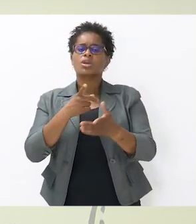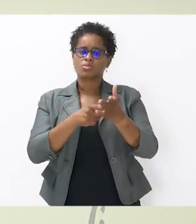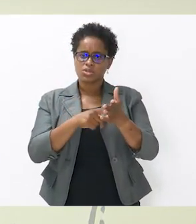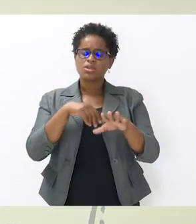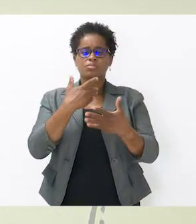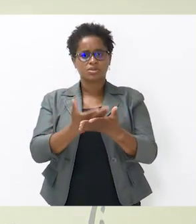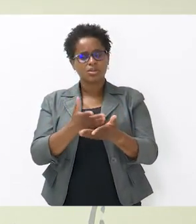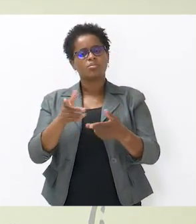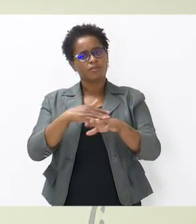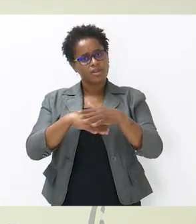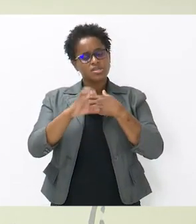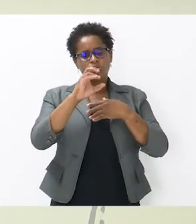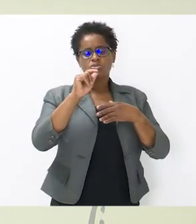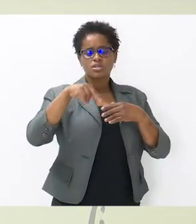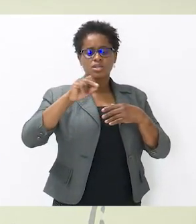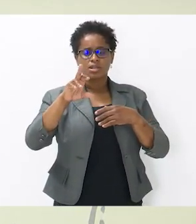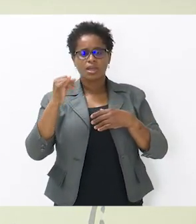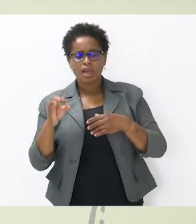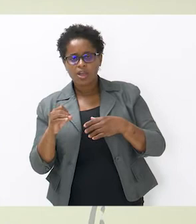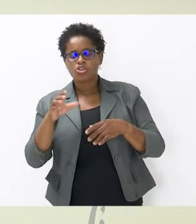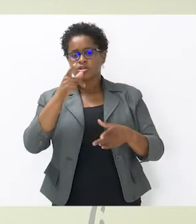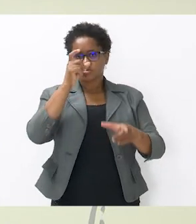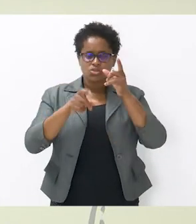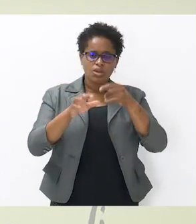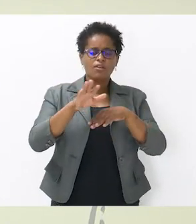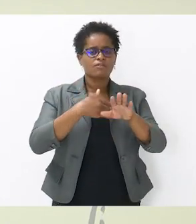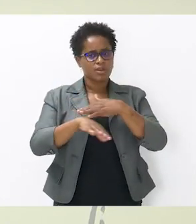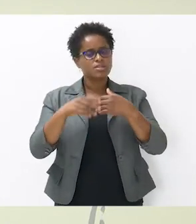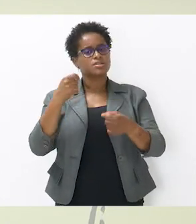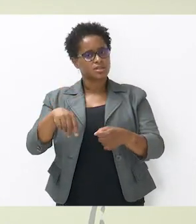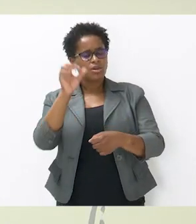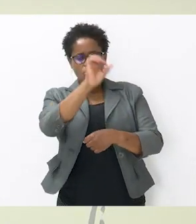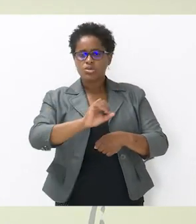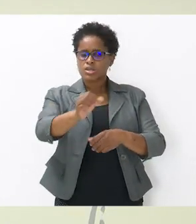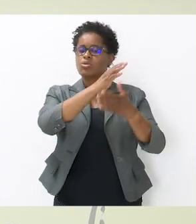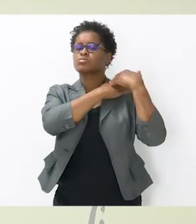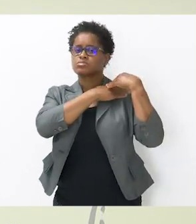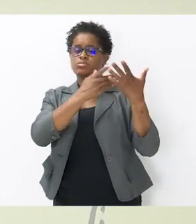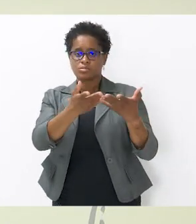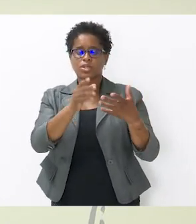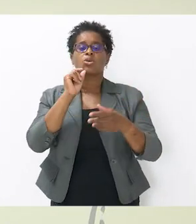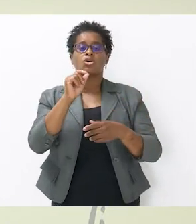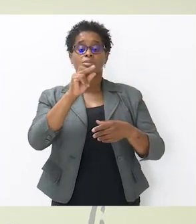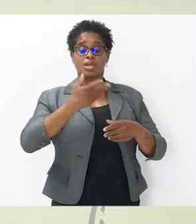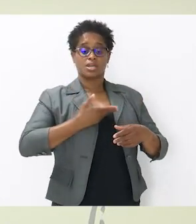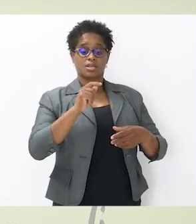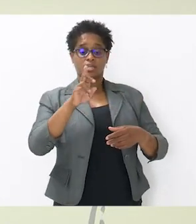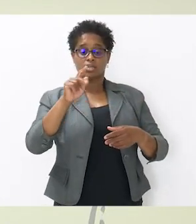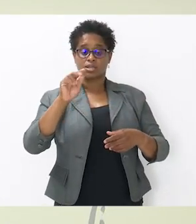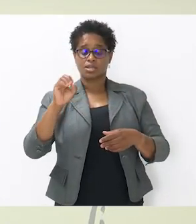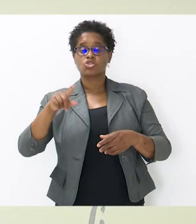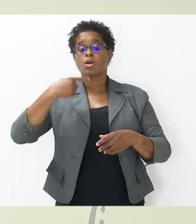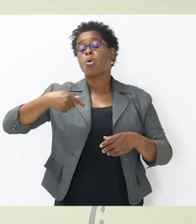para montar o cenário, para os atores desempenharem o seu papel, são chamados de adereços. É uma